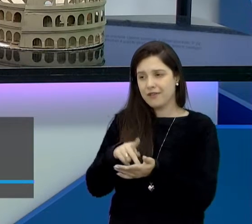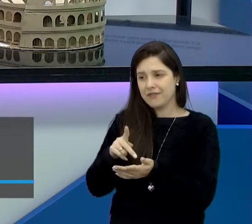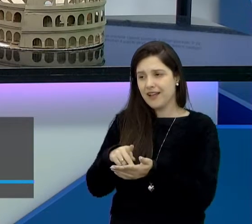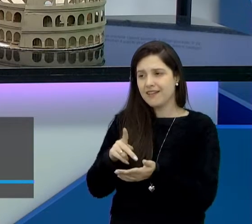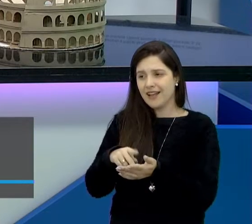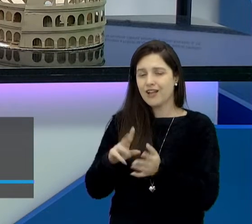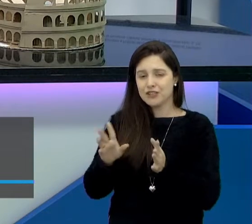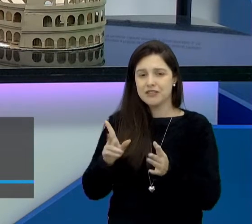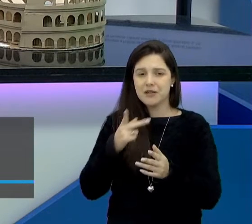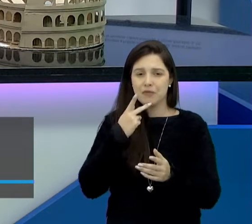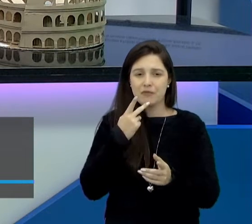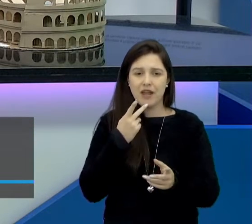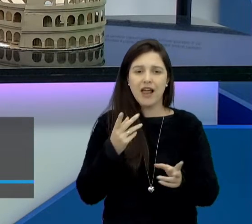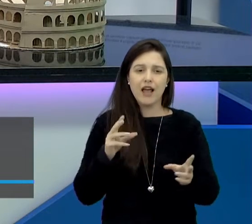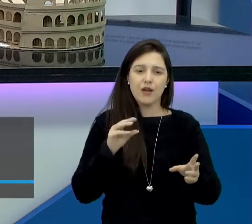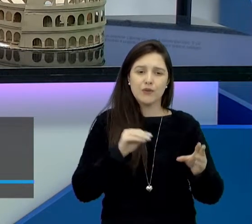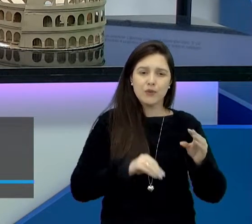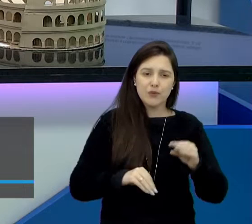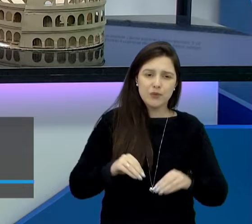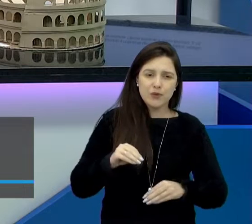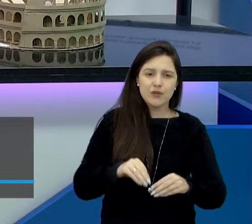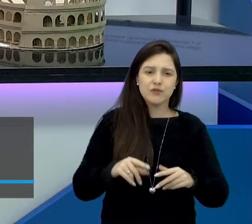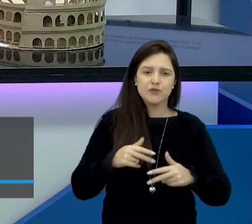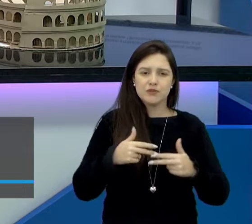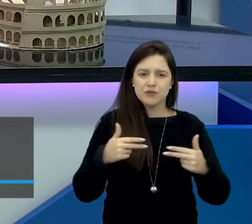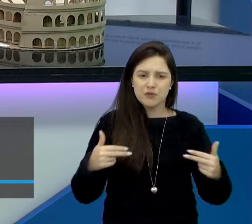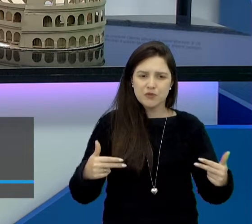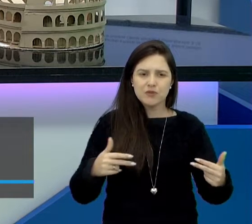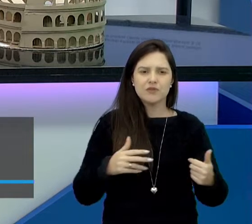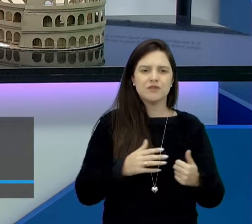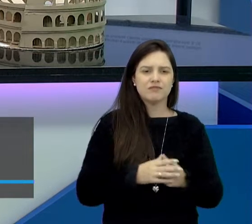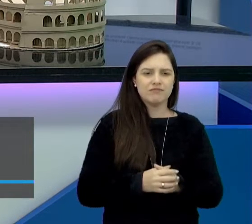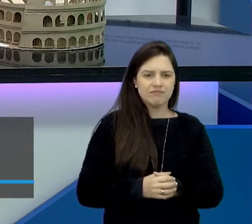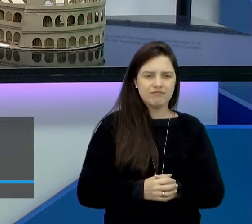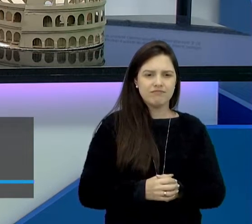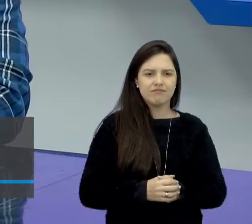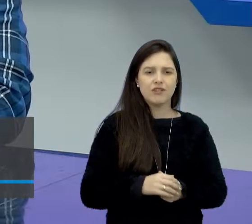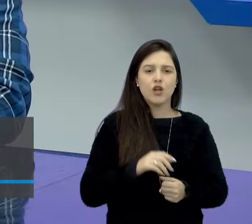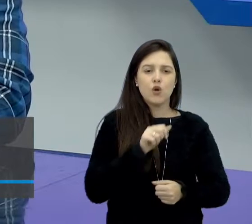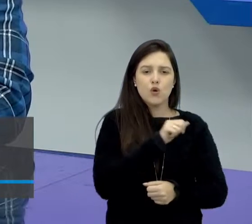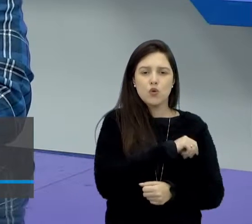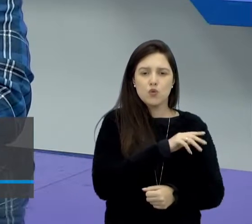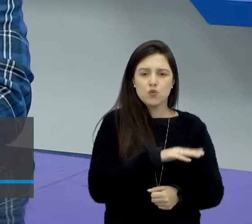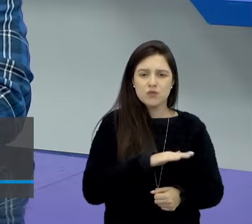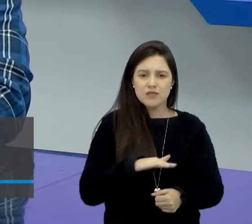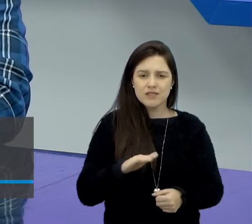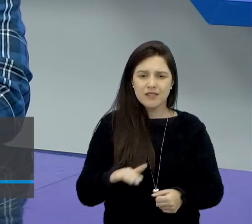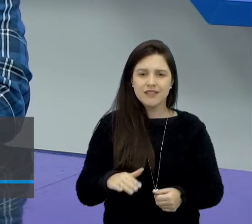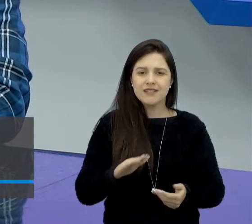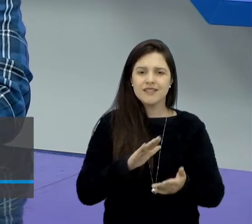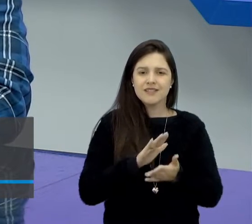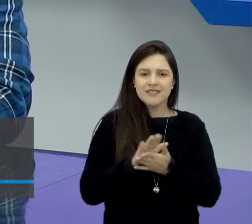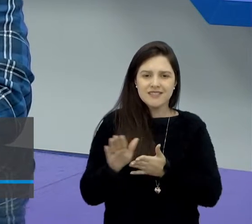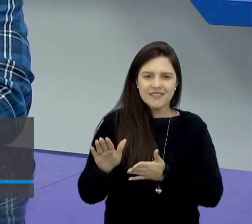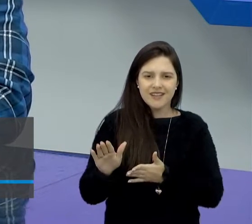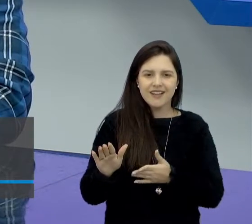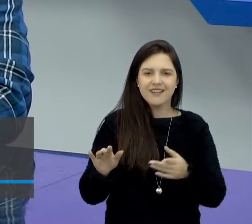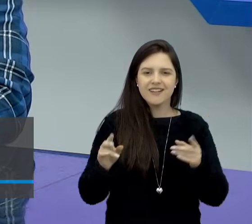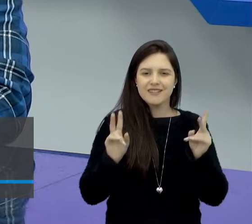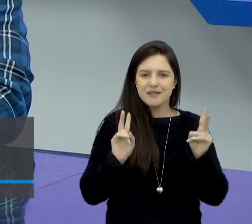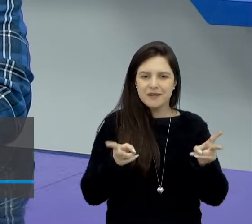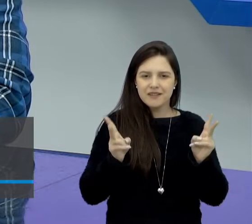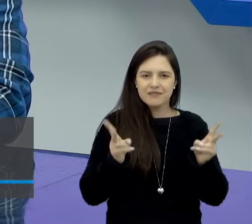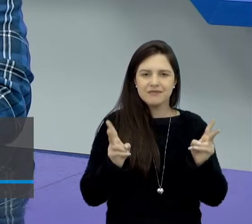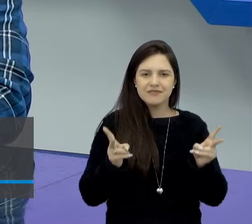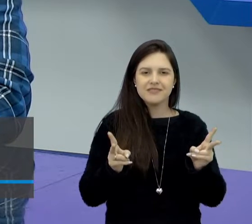de acervo histórico, museu, vocês alunos não devem, né, sair aí colocando